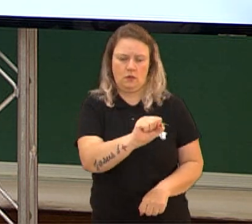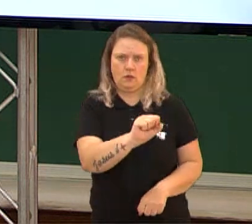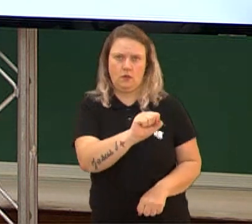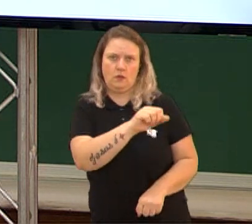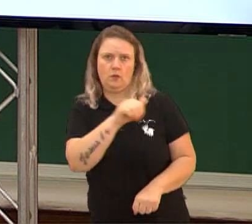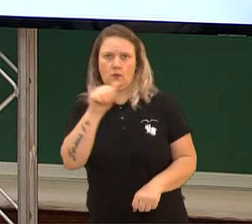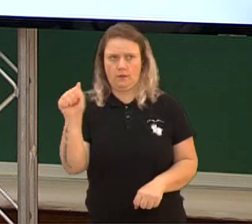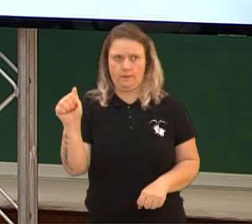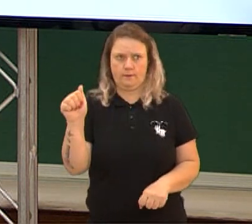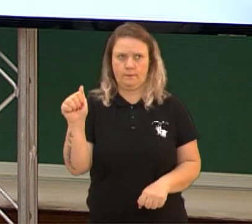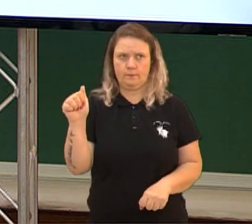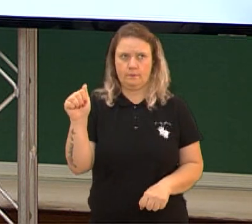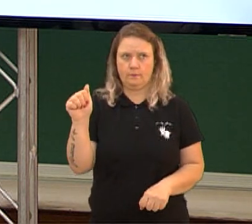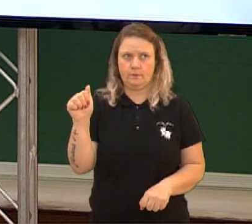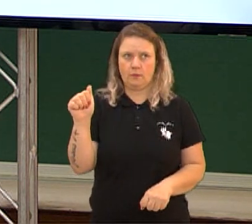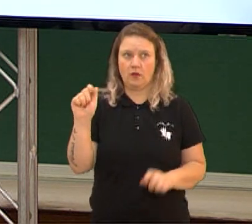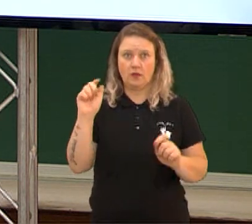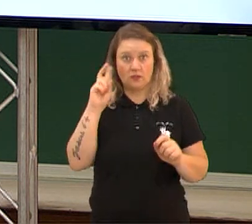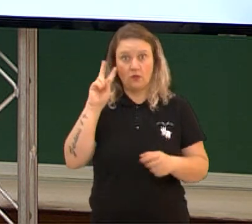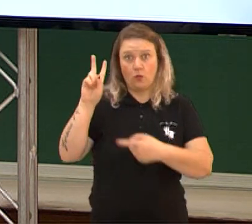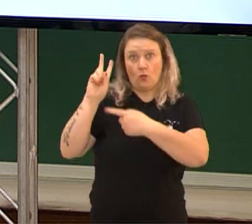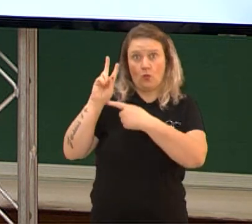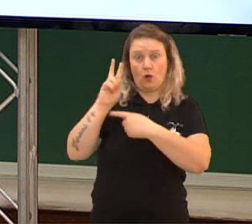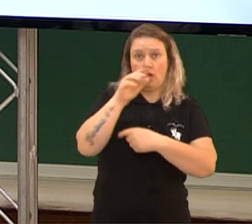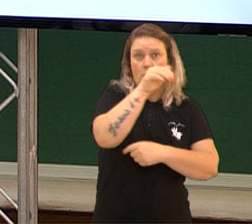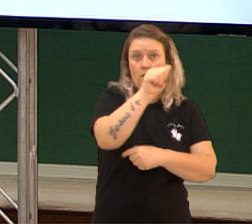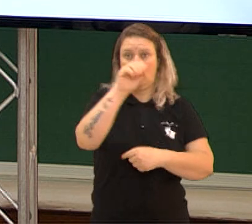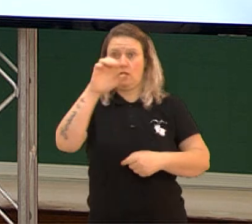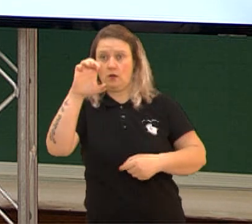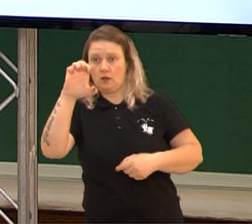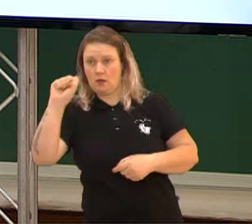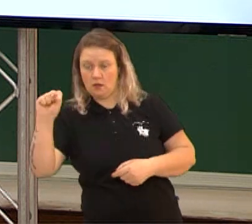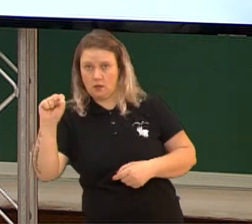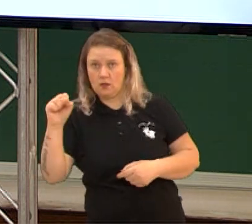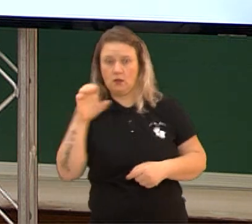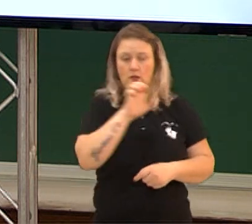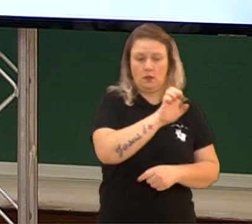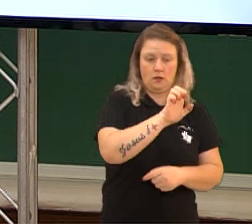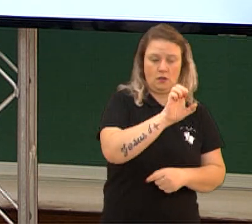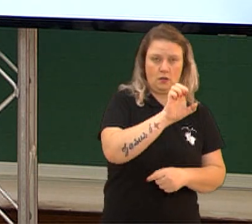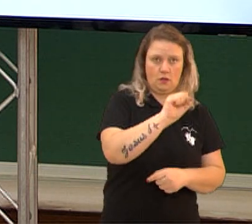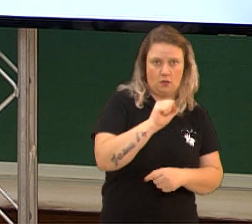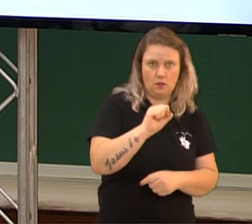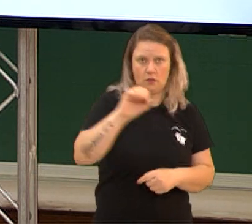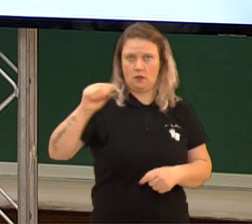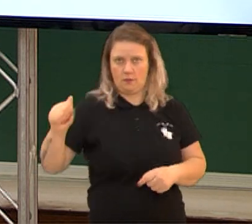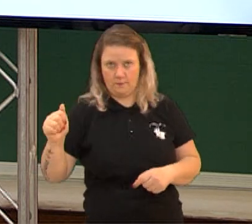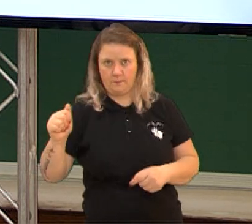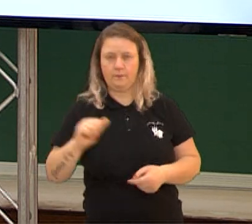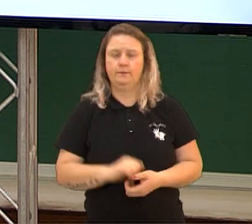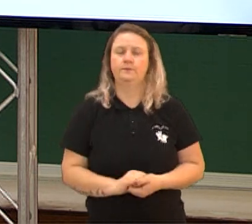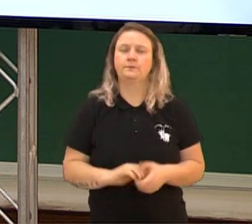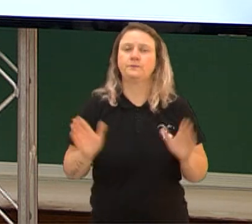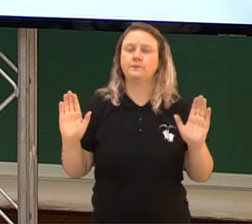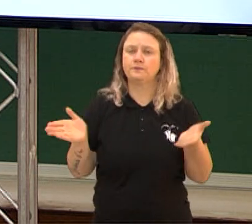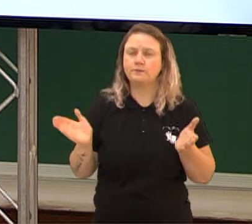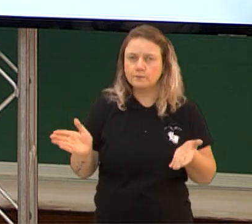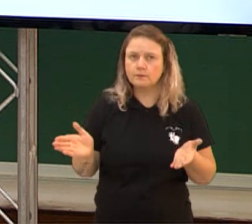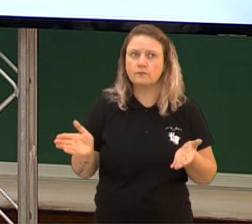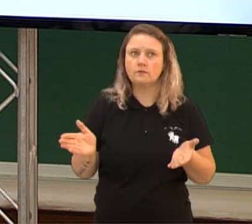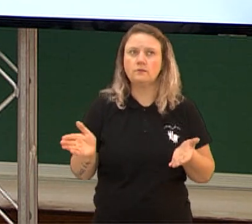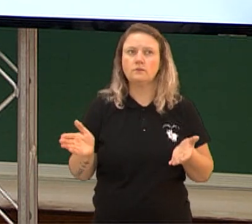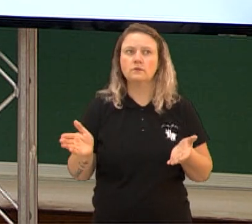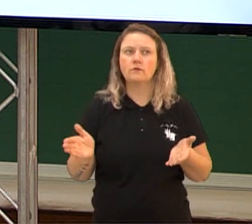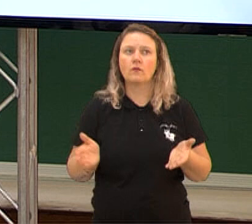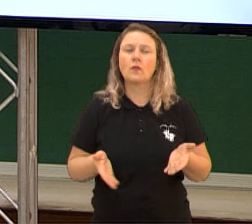que eu coloquei de um jeito e logo em seguida já mostrei o jeito que você tem que fazer. A matriz ES é 2 por 2. A matriz